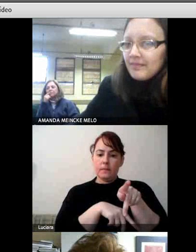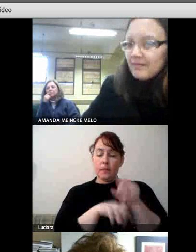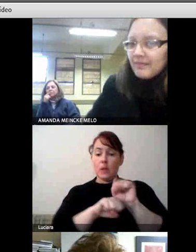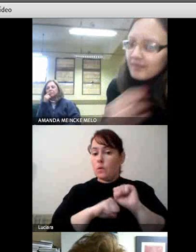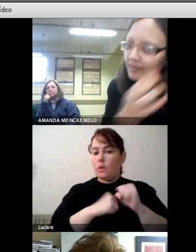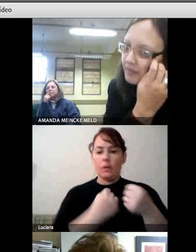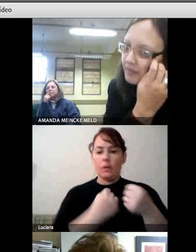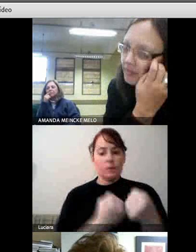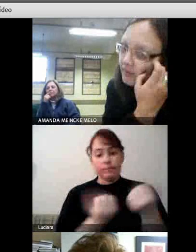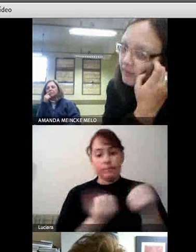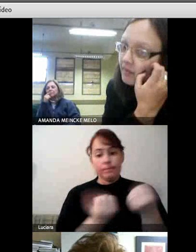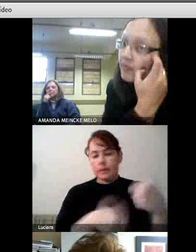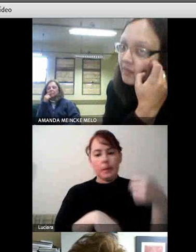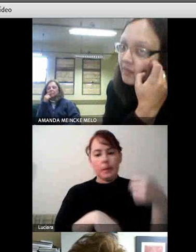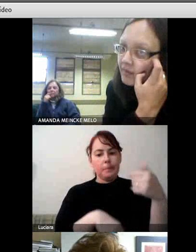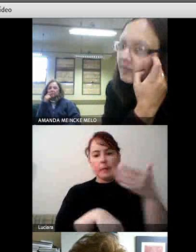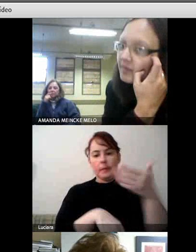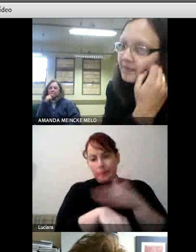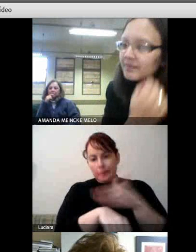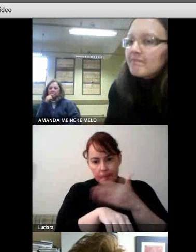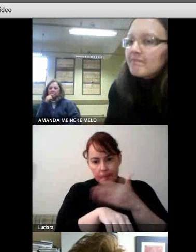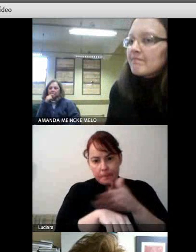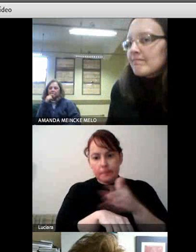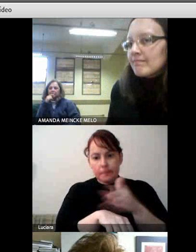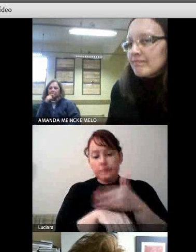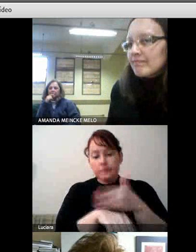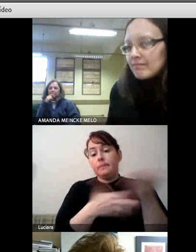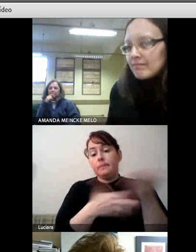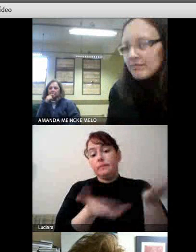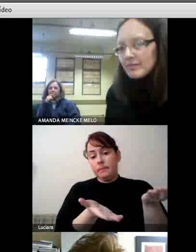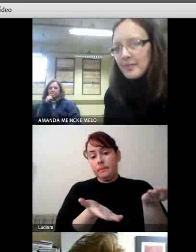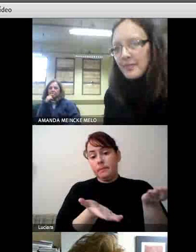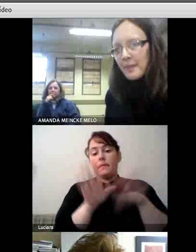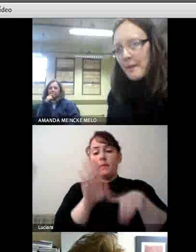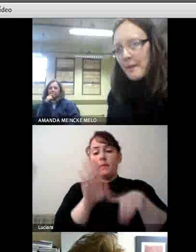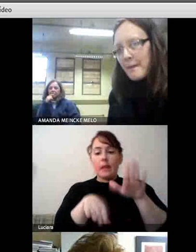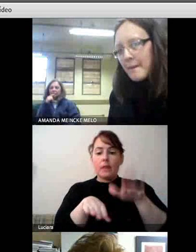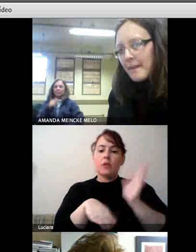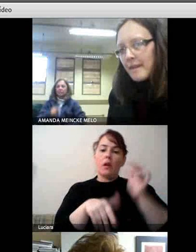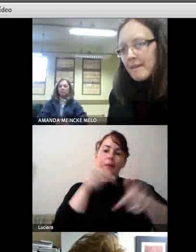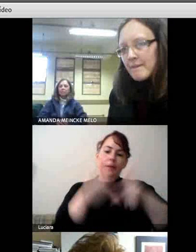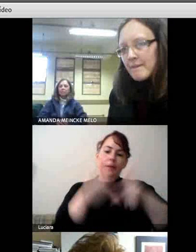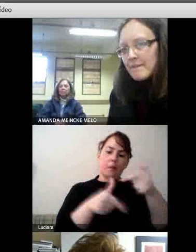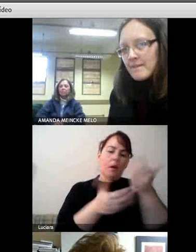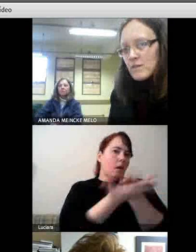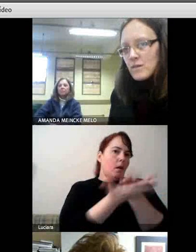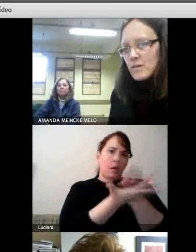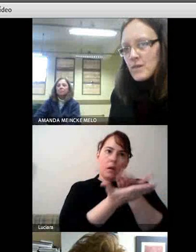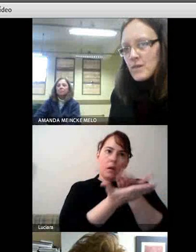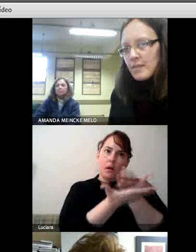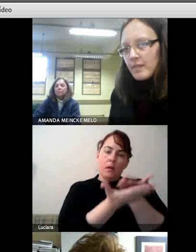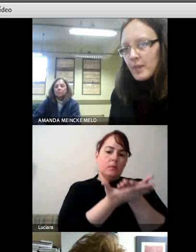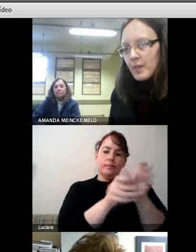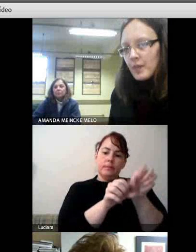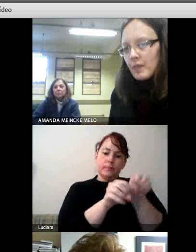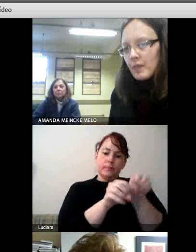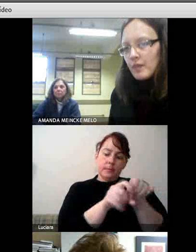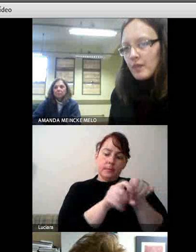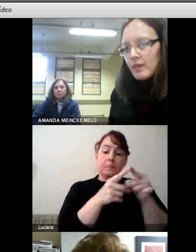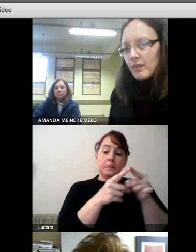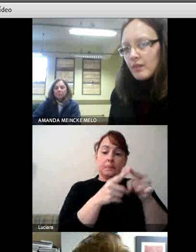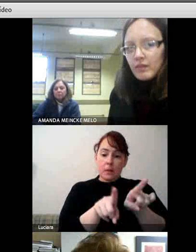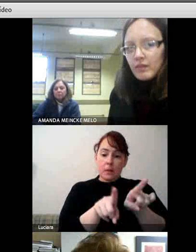desafio de fazermos determinadas formações num período que seria reservado ao descanso do